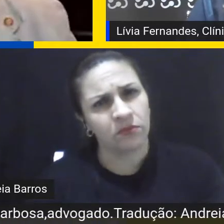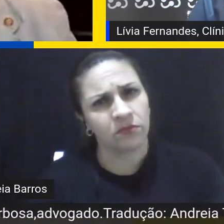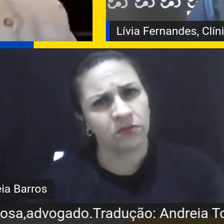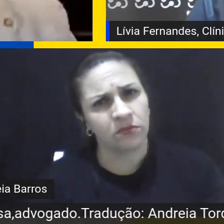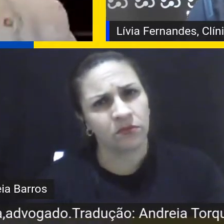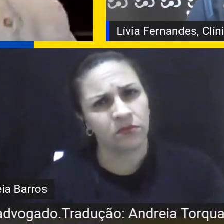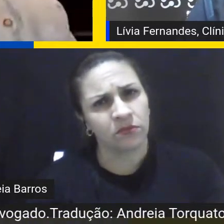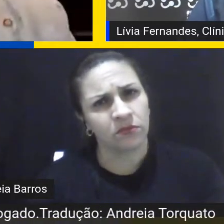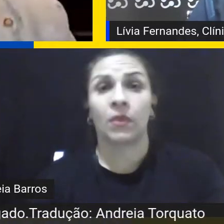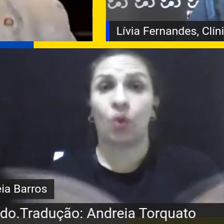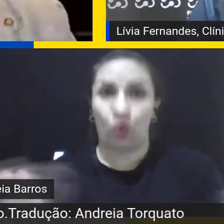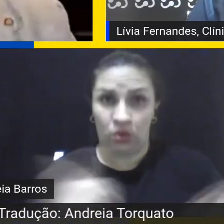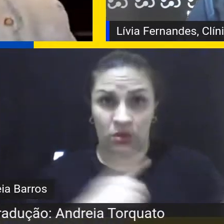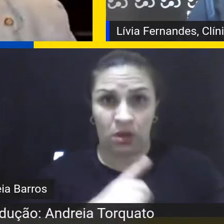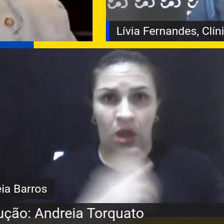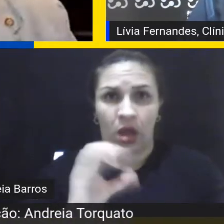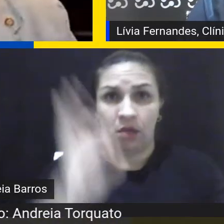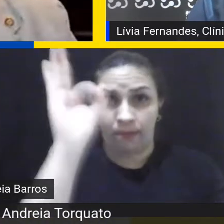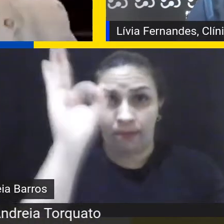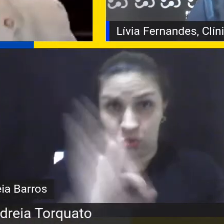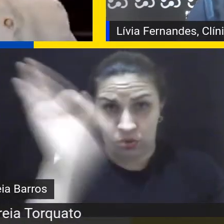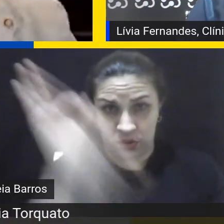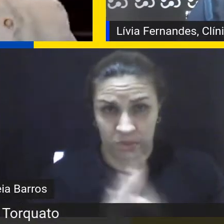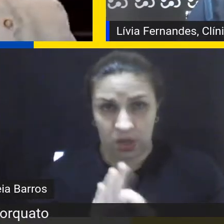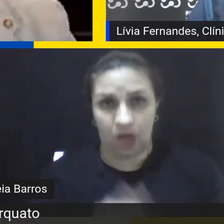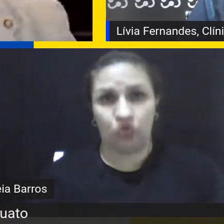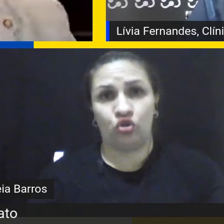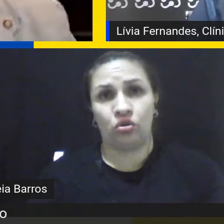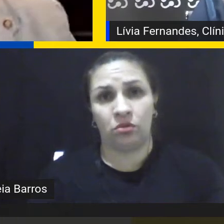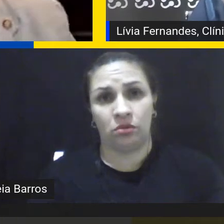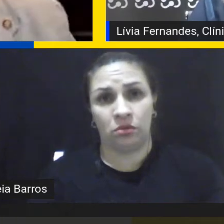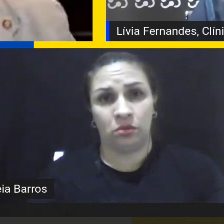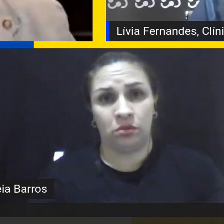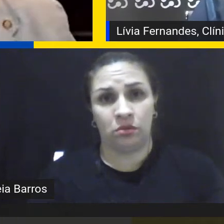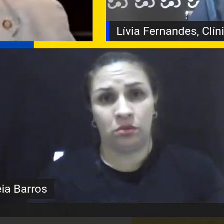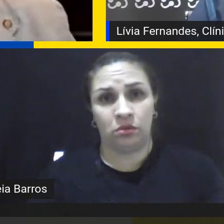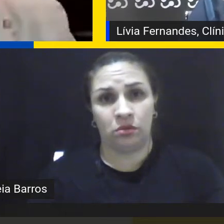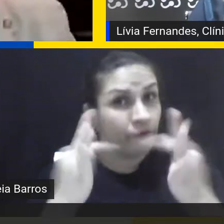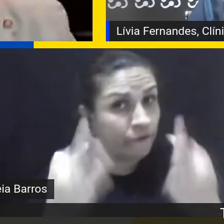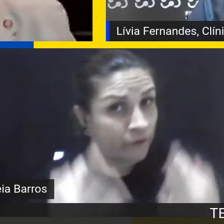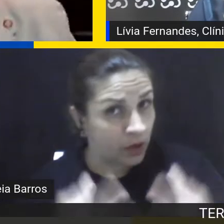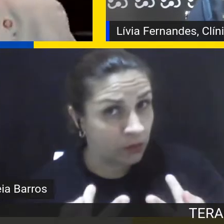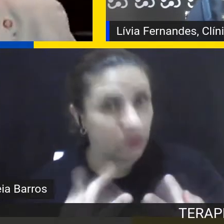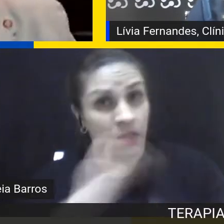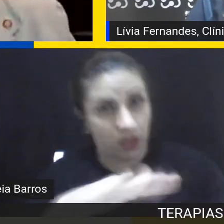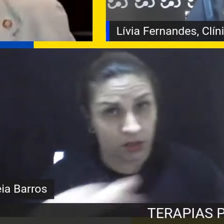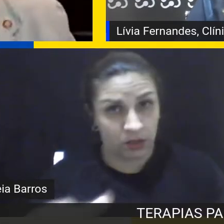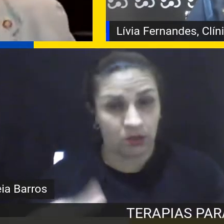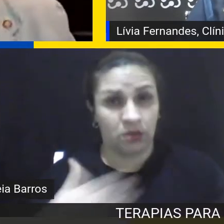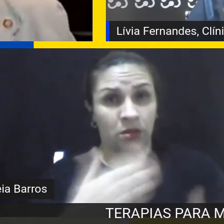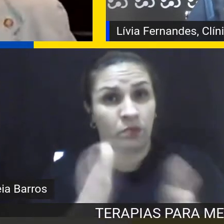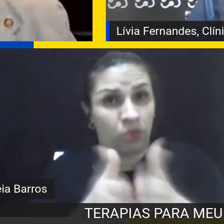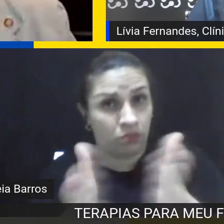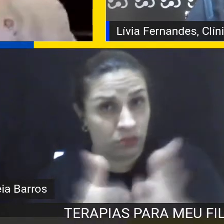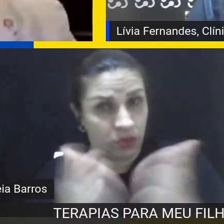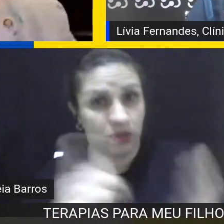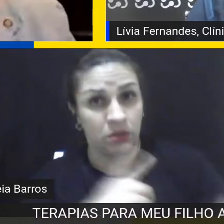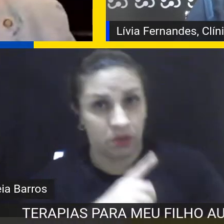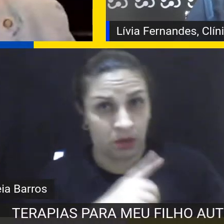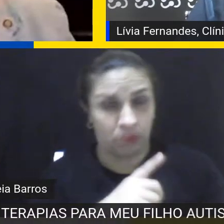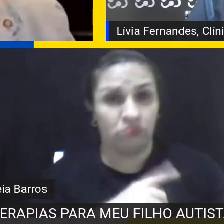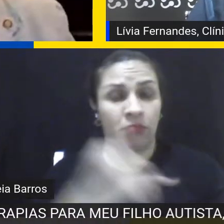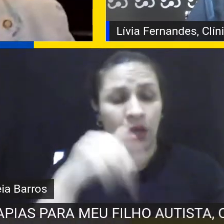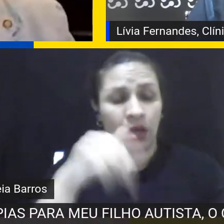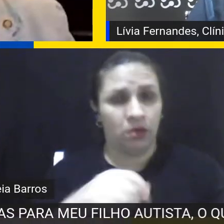nós temos uma cota de famílias, de crianças carentes, e a gente